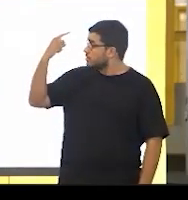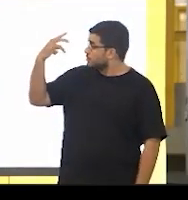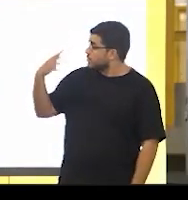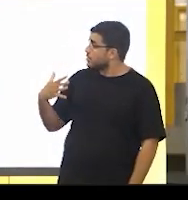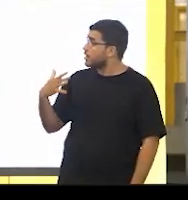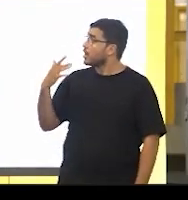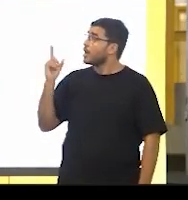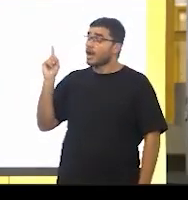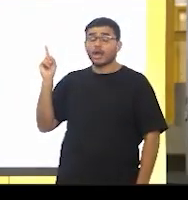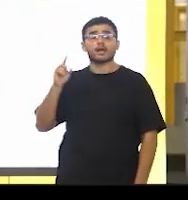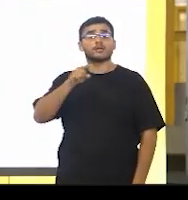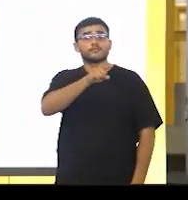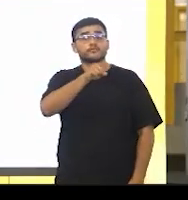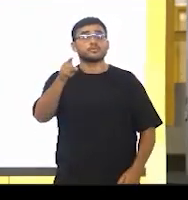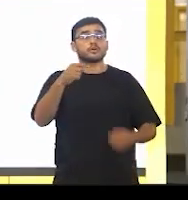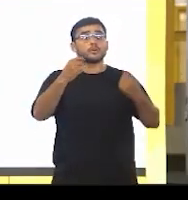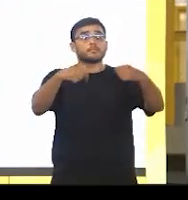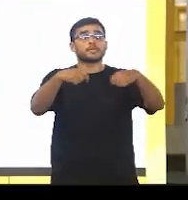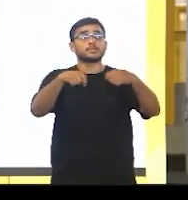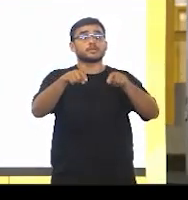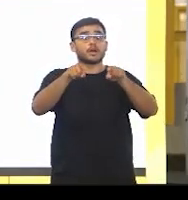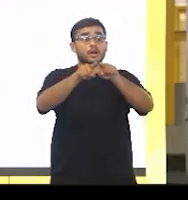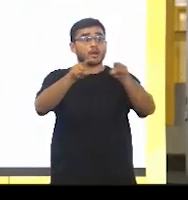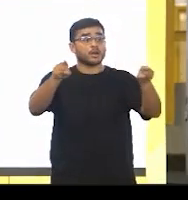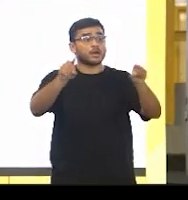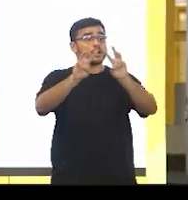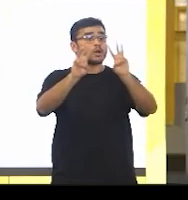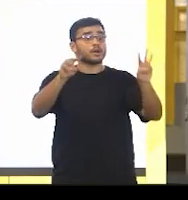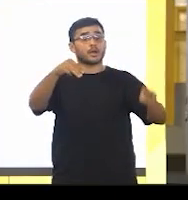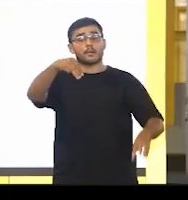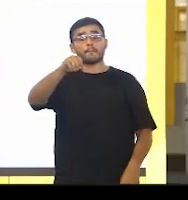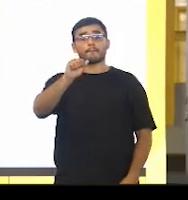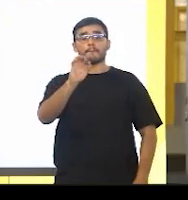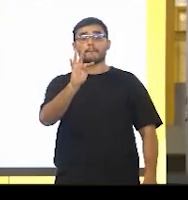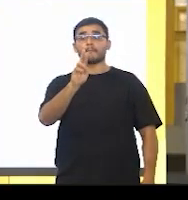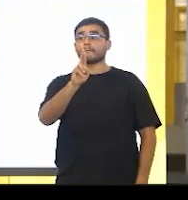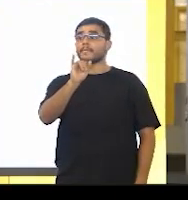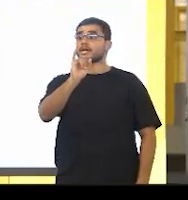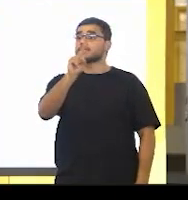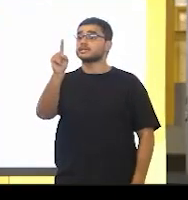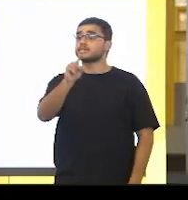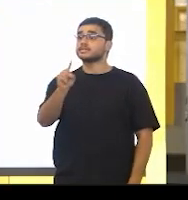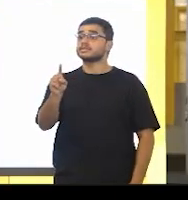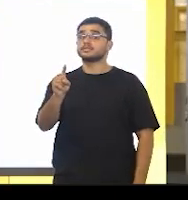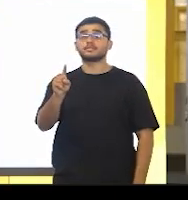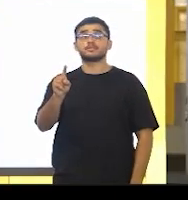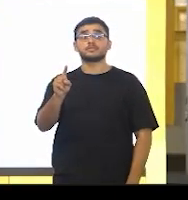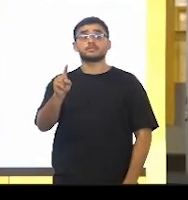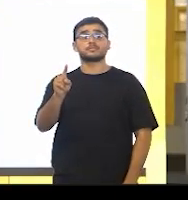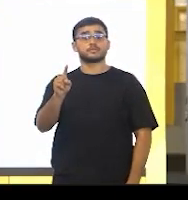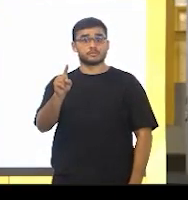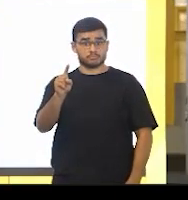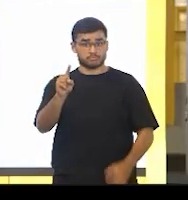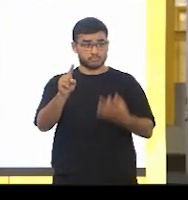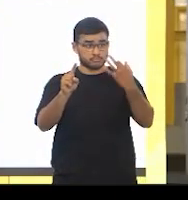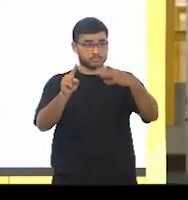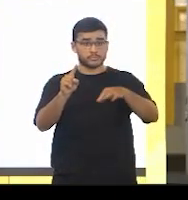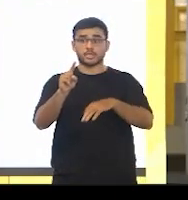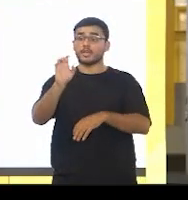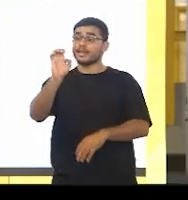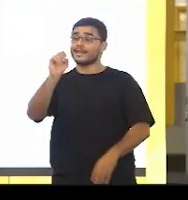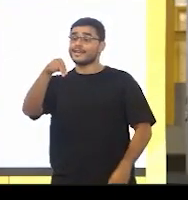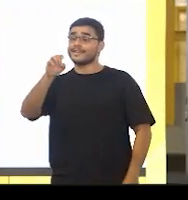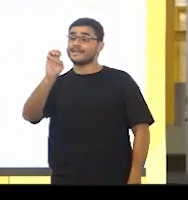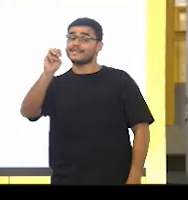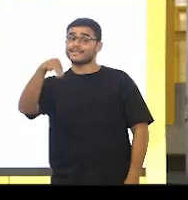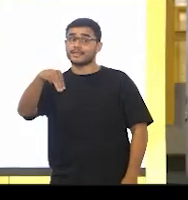Qual é o documento que vocês vão ter que baixar, que o INEP fornece para vocês? Matriz